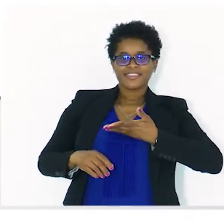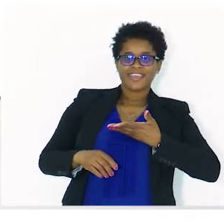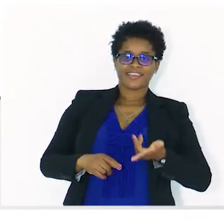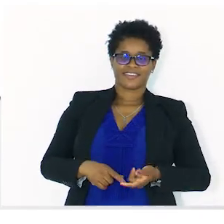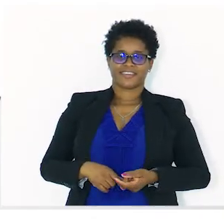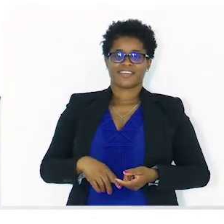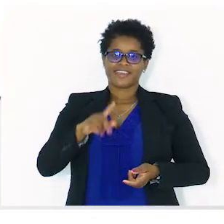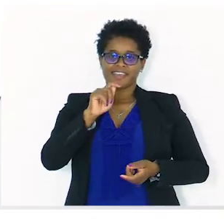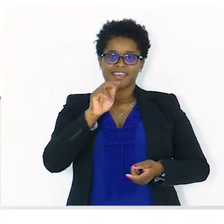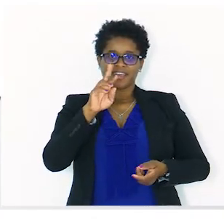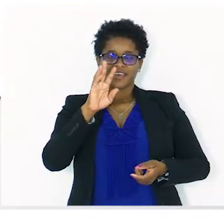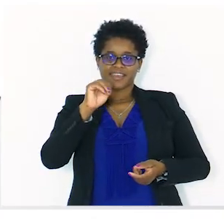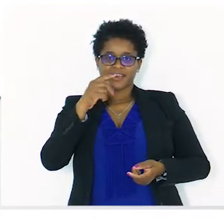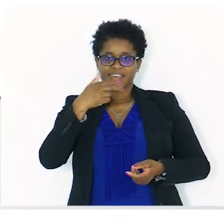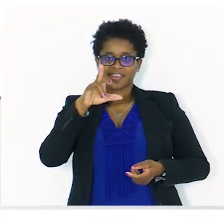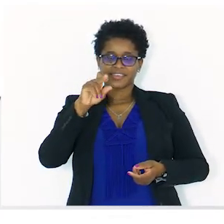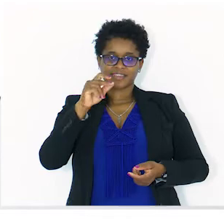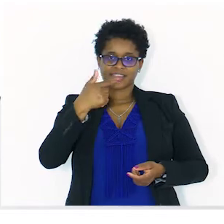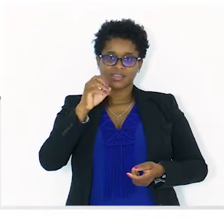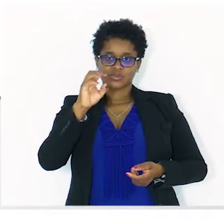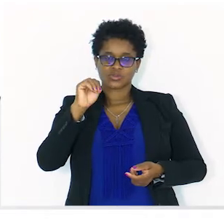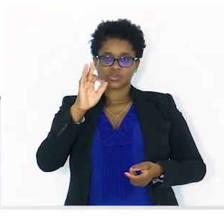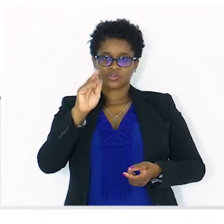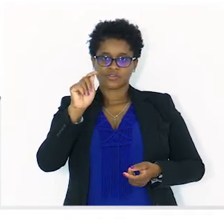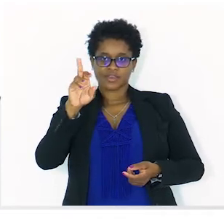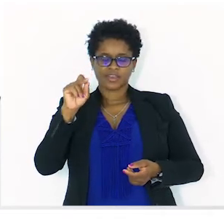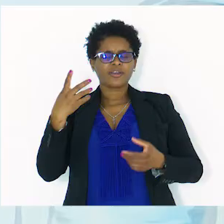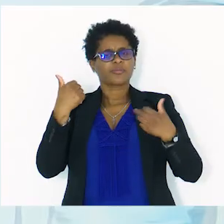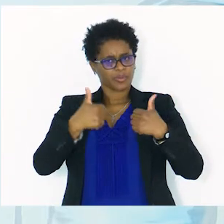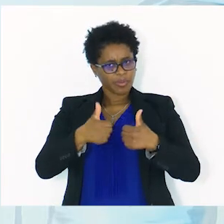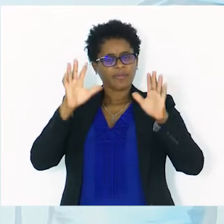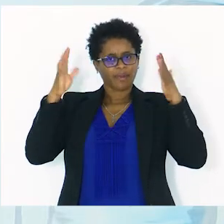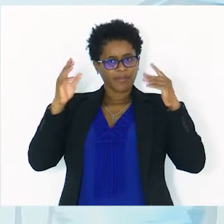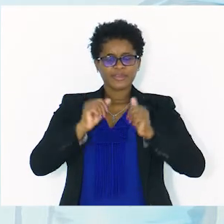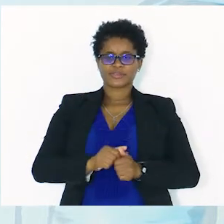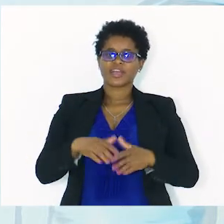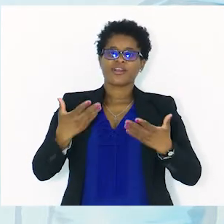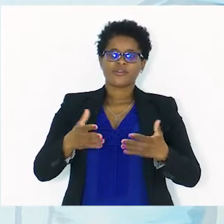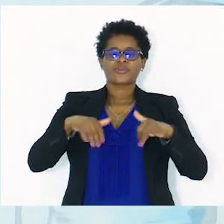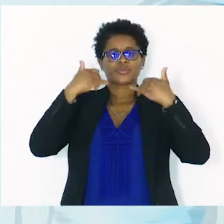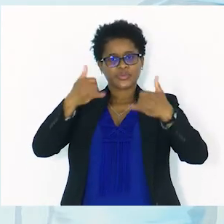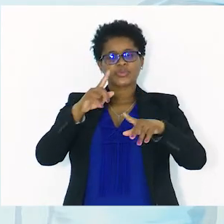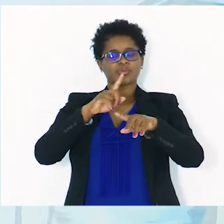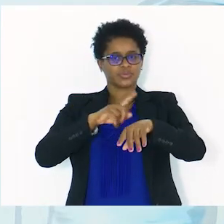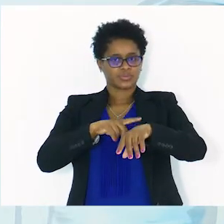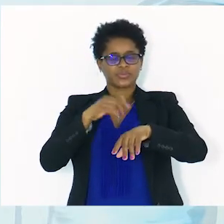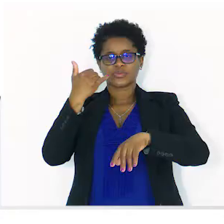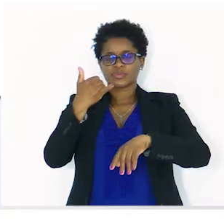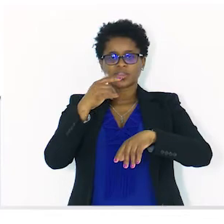D, estratosfera. Muito bem, estão de parabéns. Então vamos a um segundo